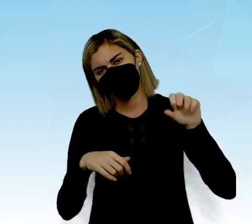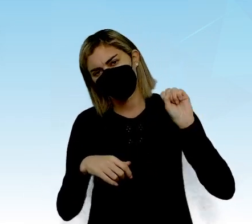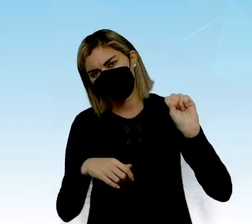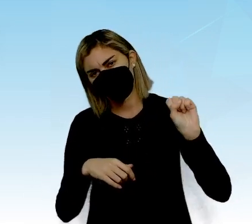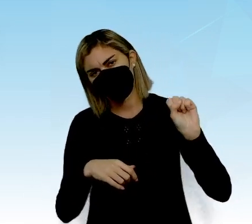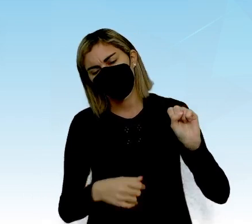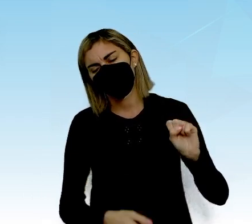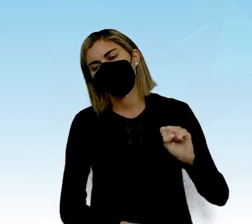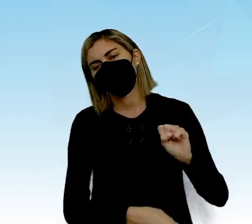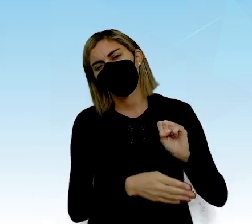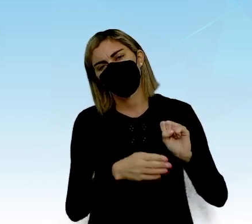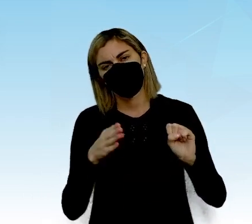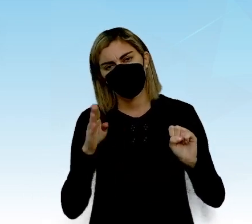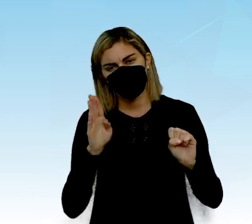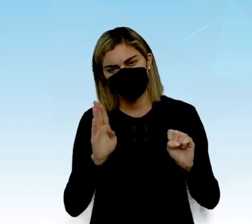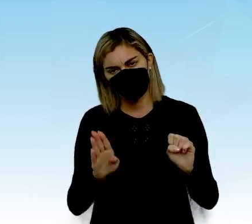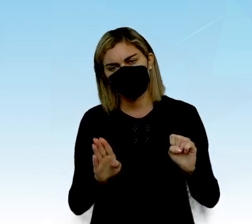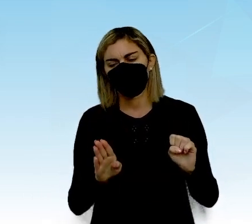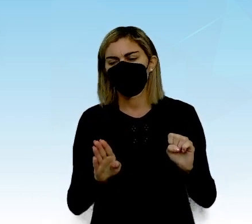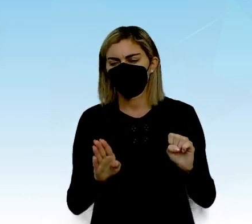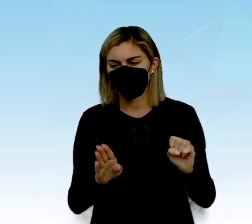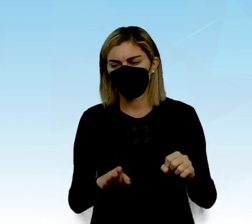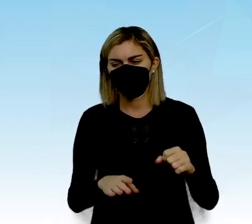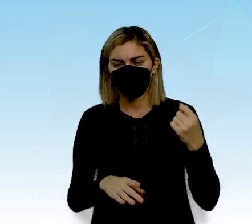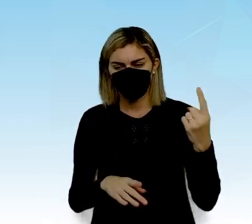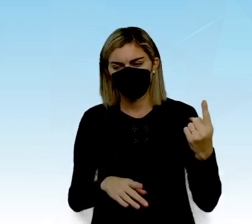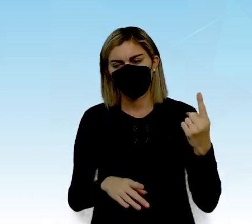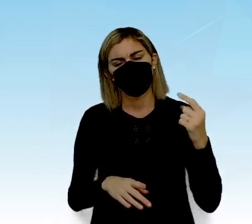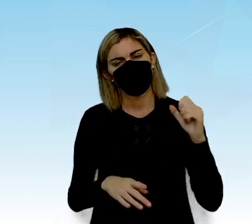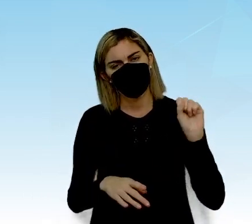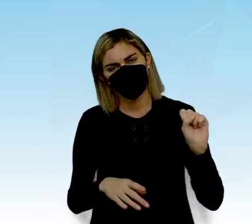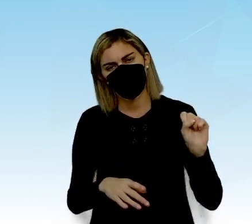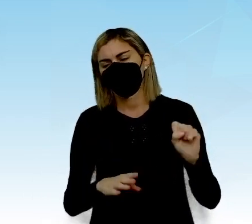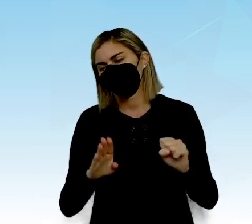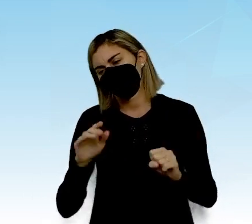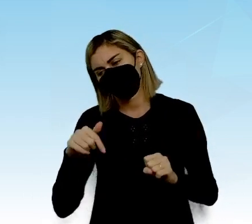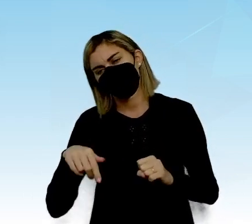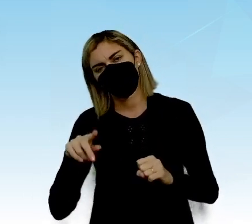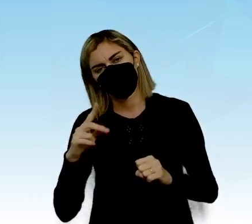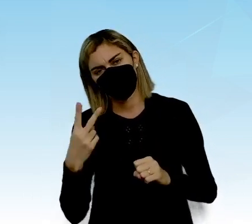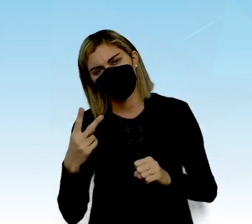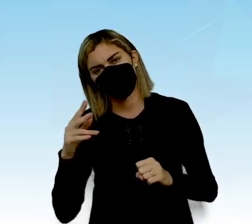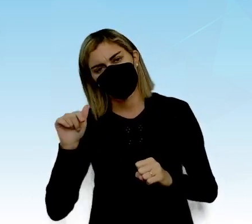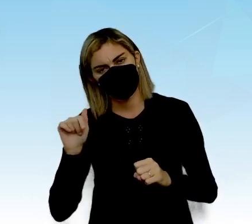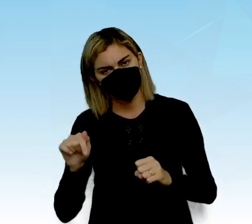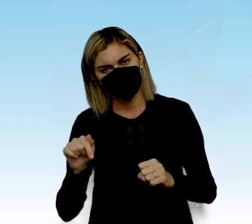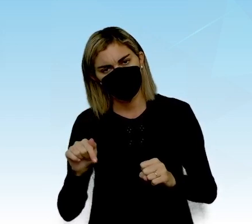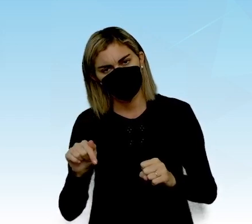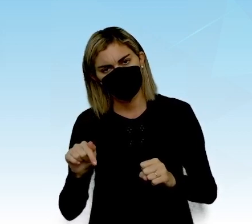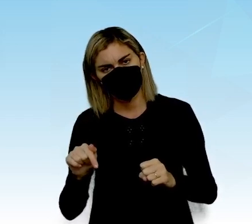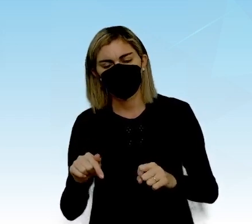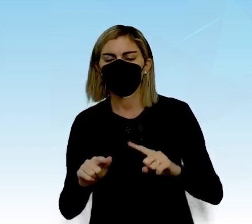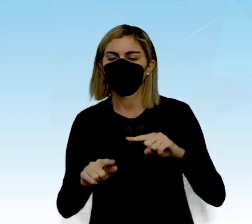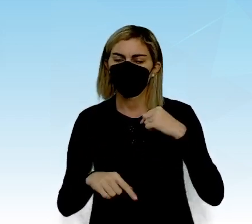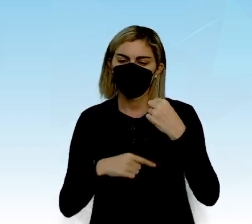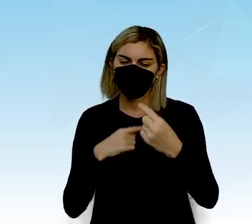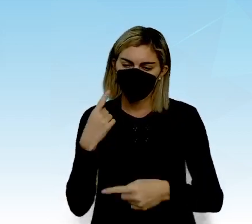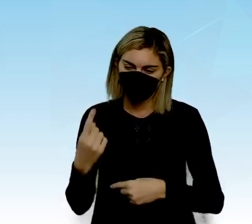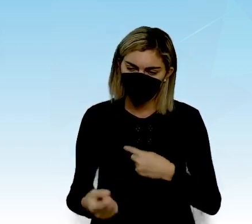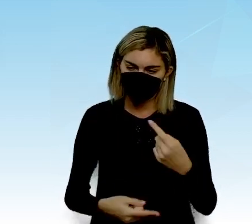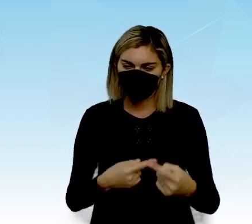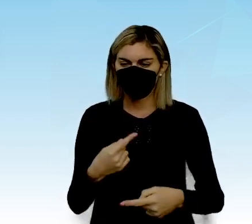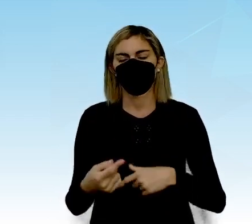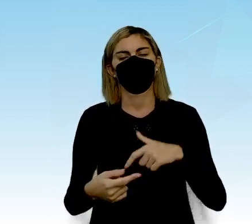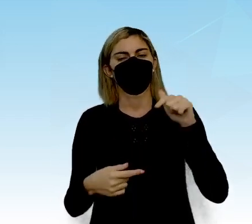8, quer dizer, 1 tinha 8 e Q2 tinha 7. Depois, vamos supor no exemplo